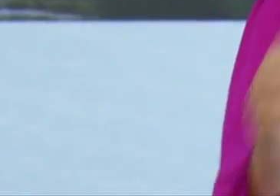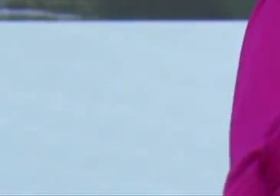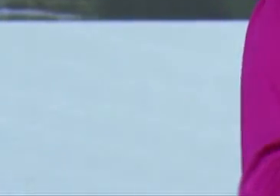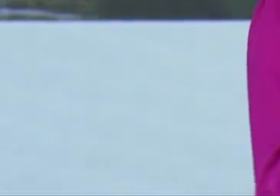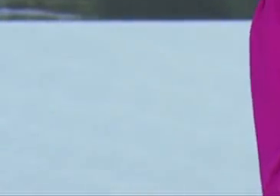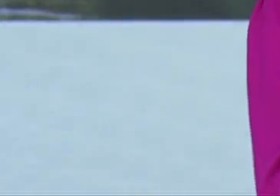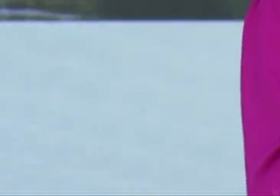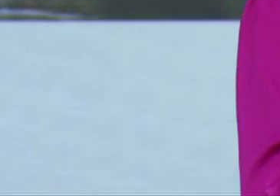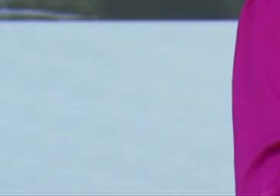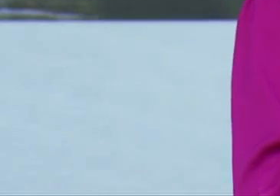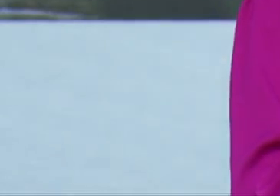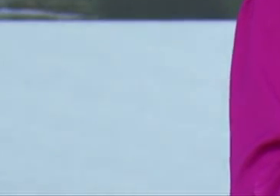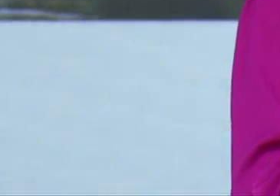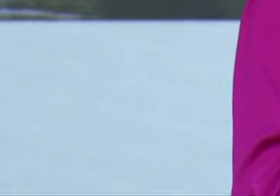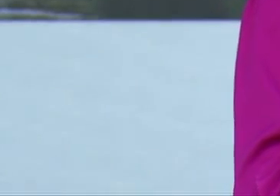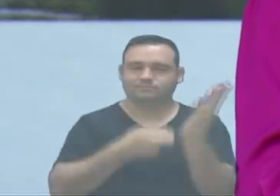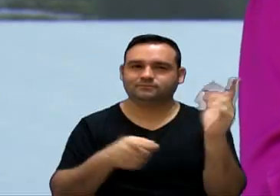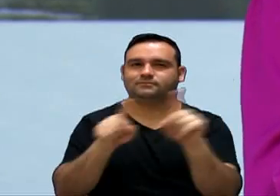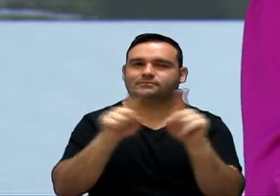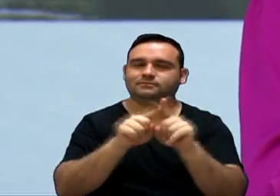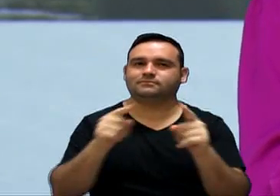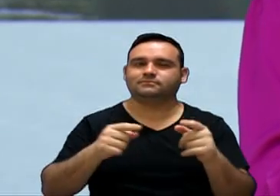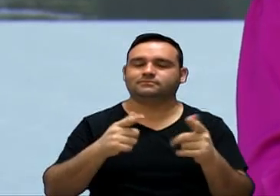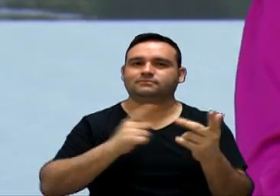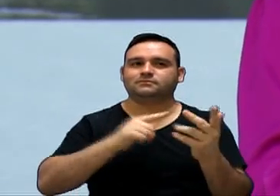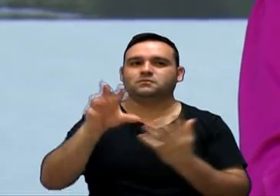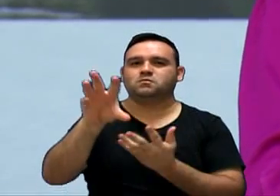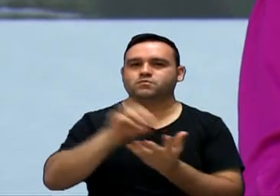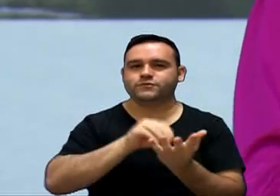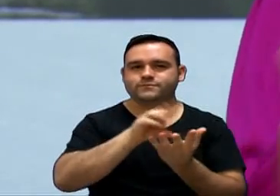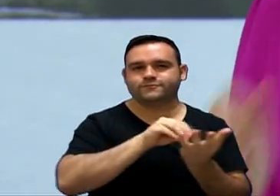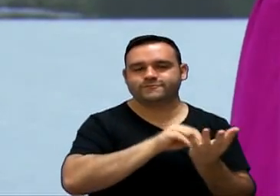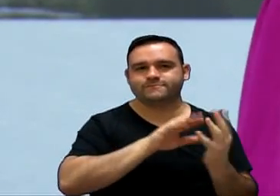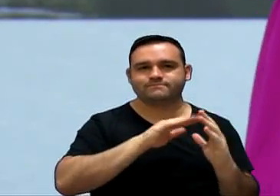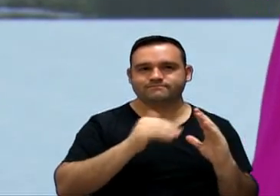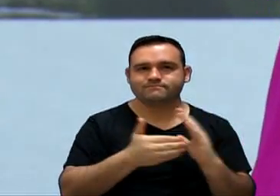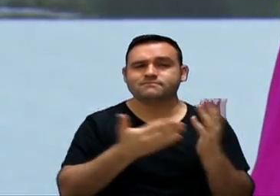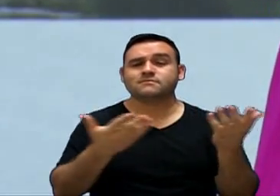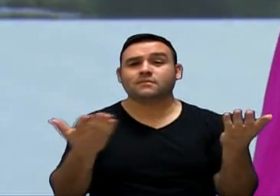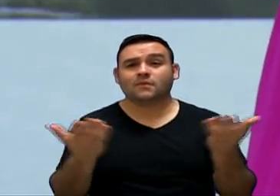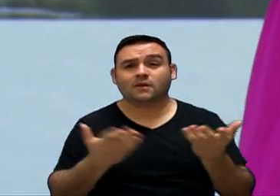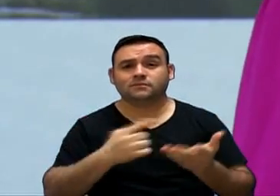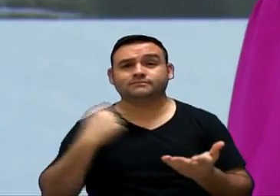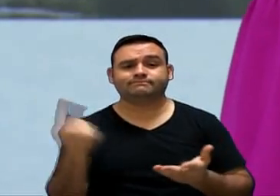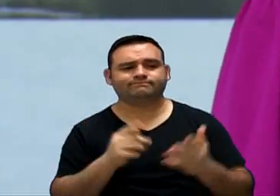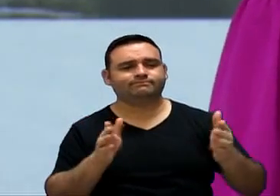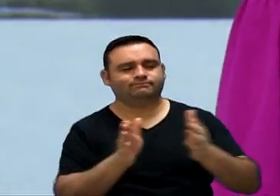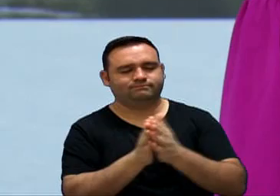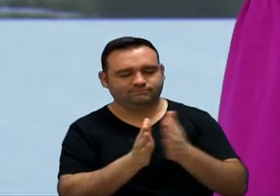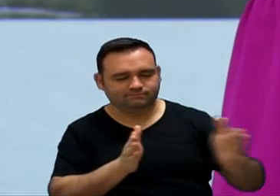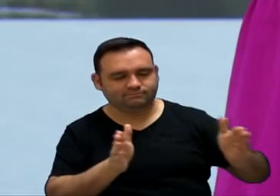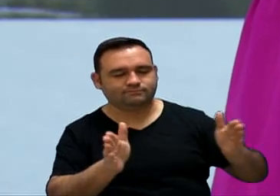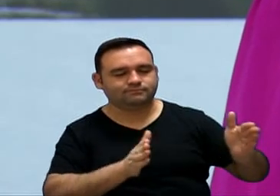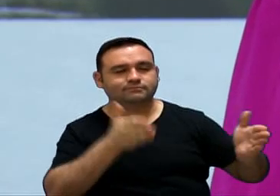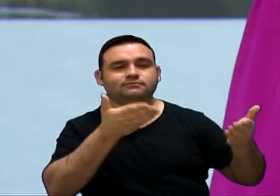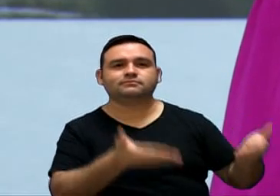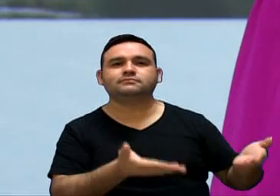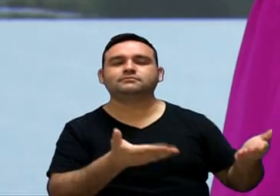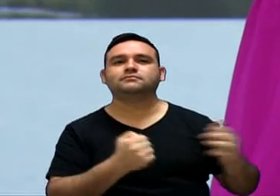que está também aqui documentando esses fatos. Nós vivemos num momento